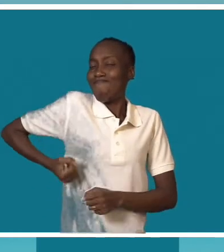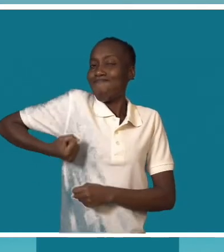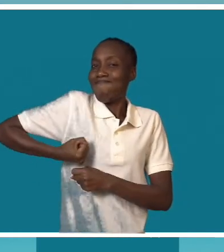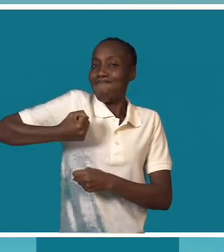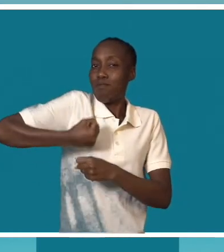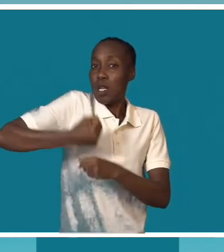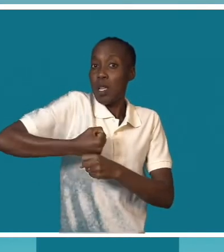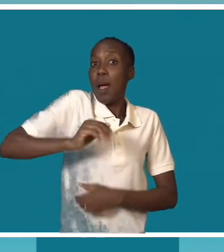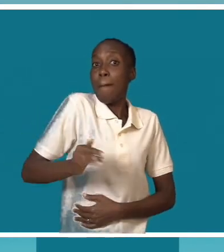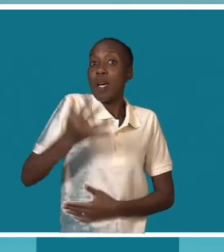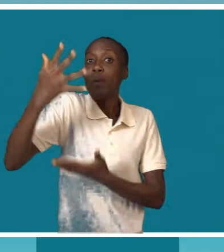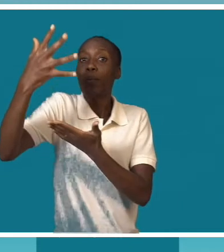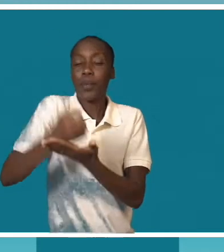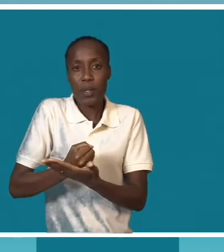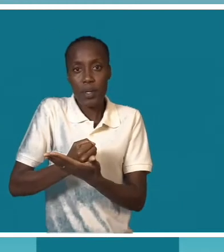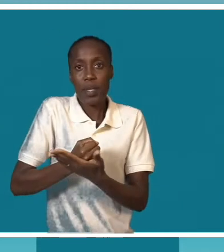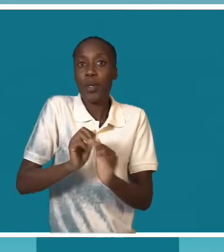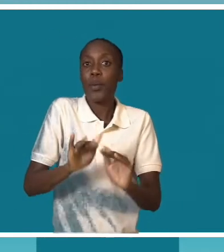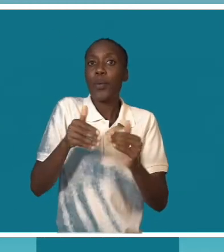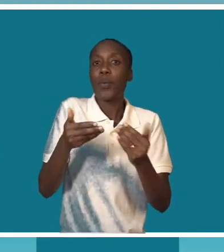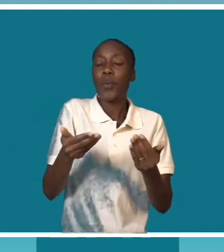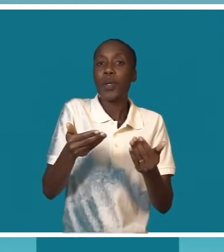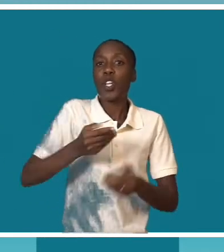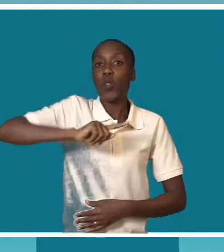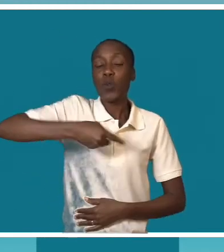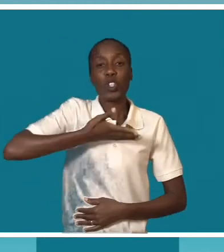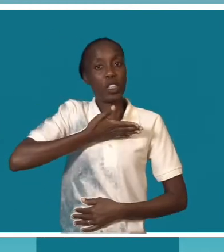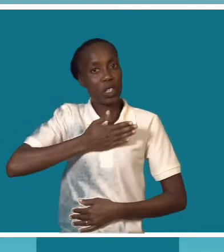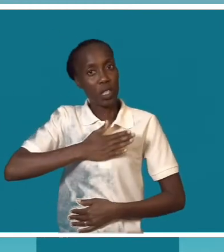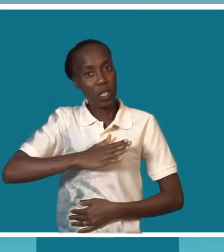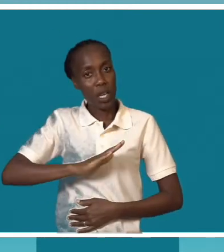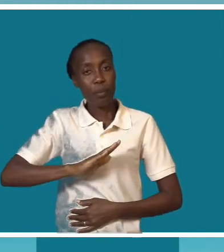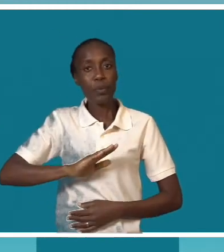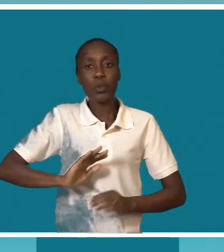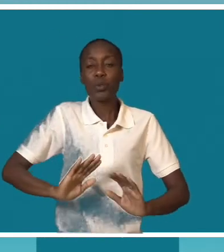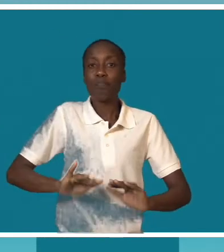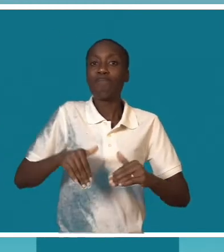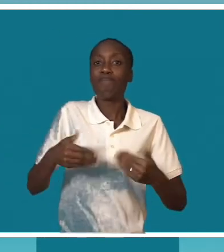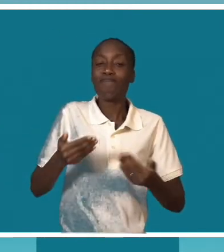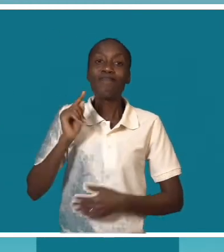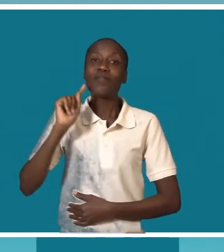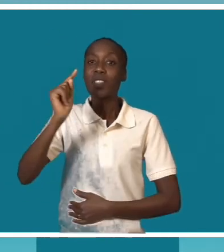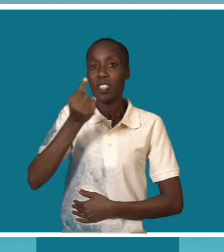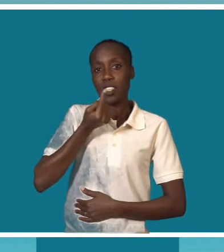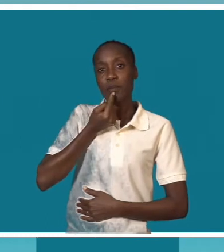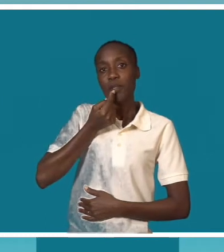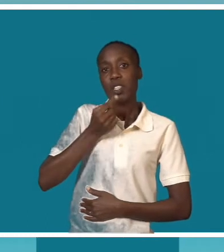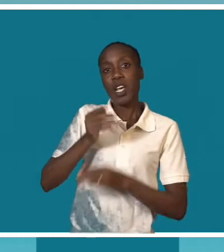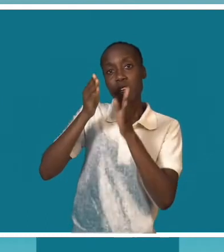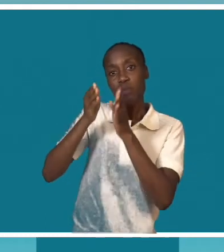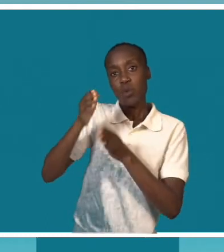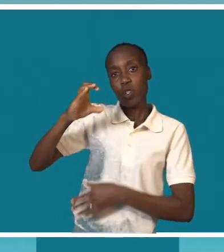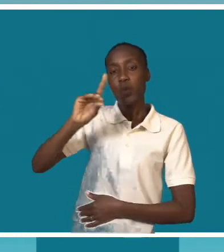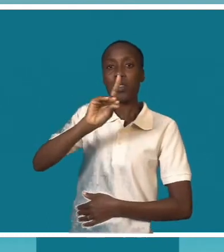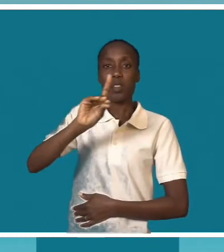de muito trabalho para atingir aquilo que são as necessidades de resposta às